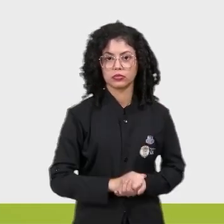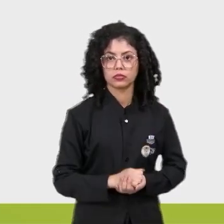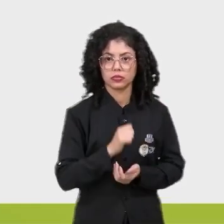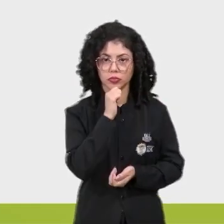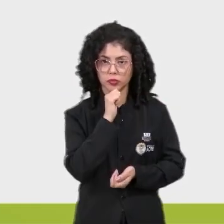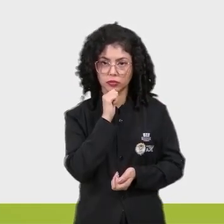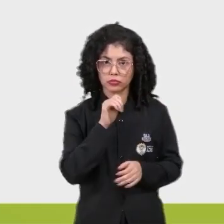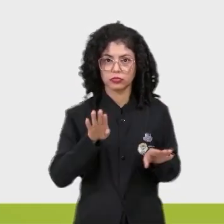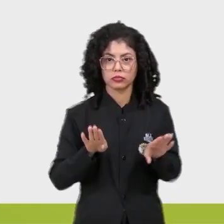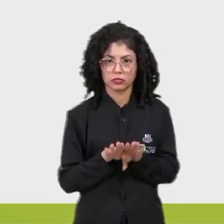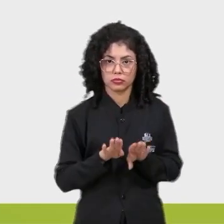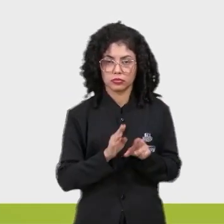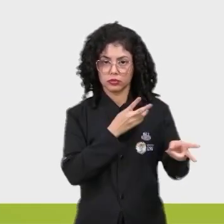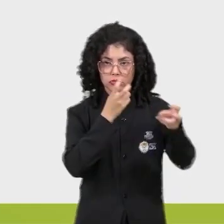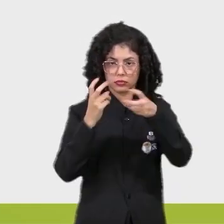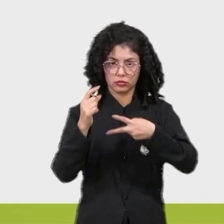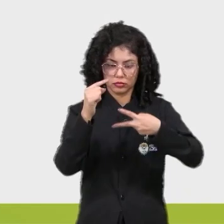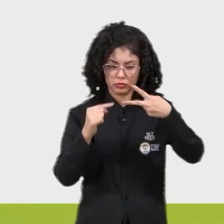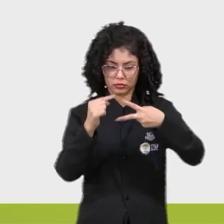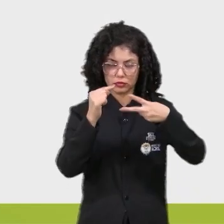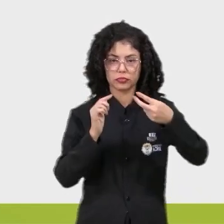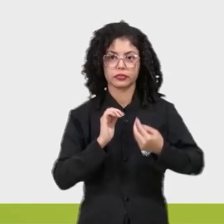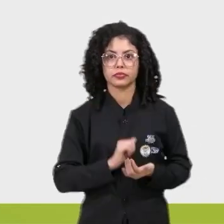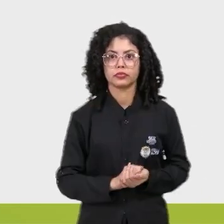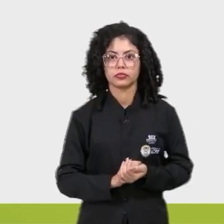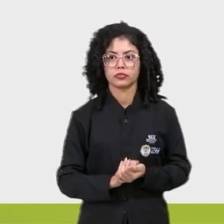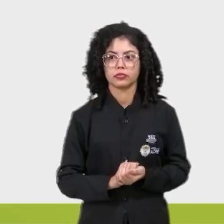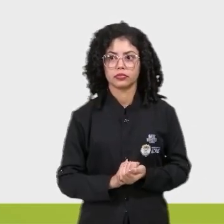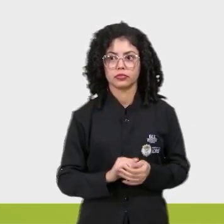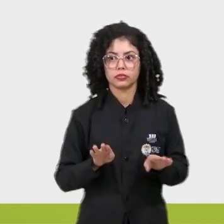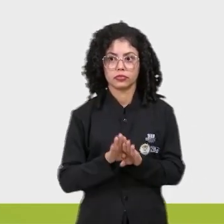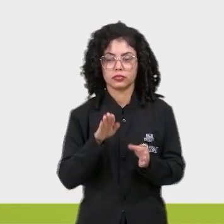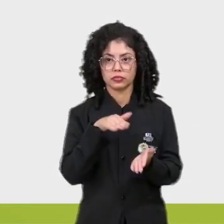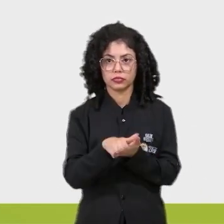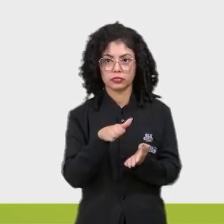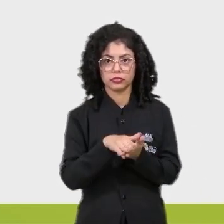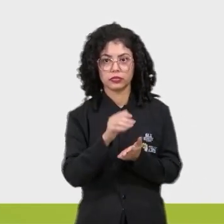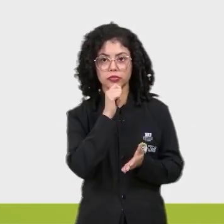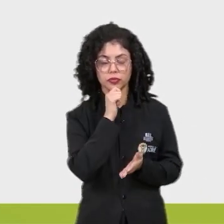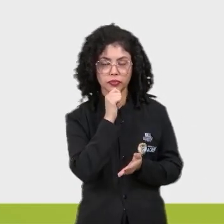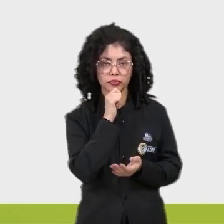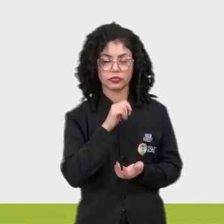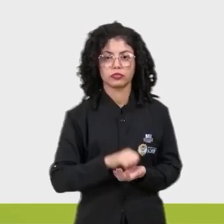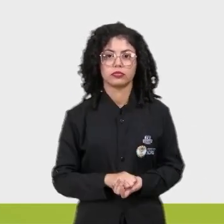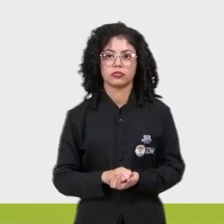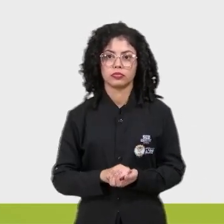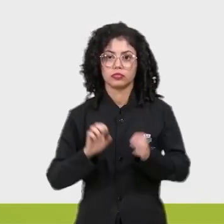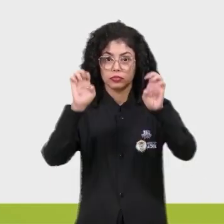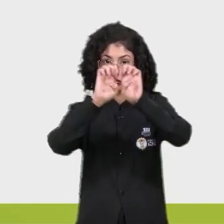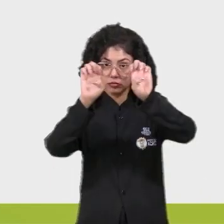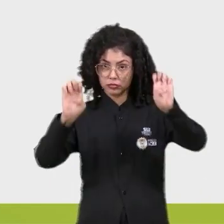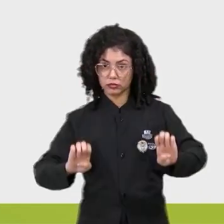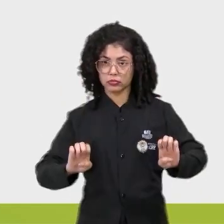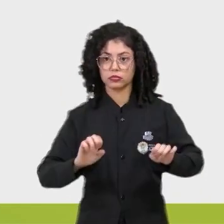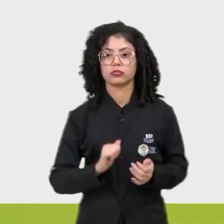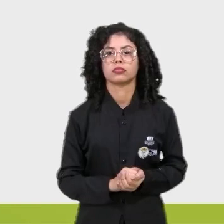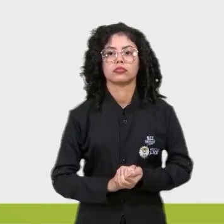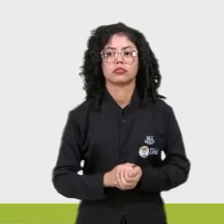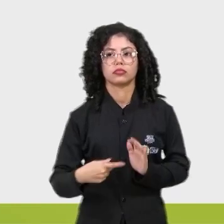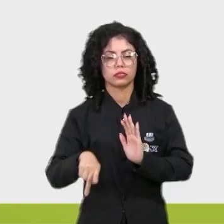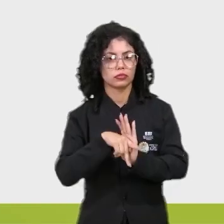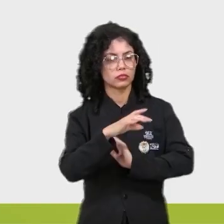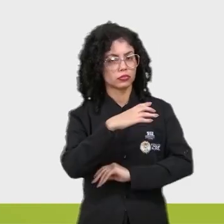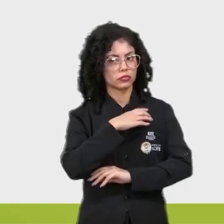imagens aqui para que vocês possam observar essa evidência impressa aí na estrutura física, né,